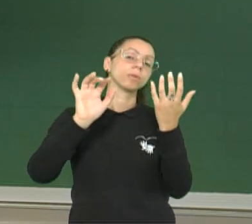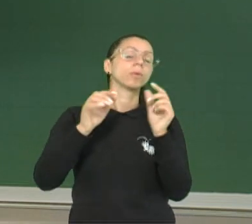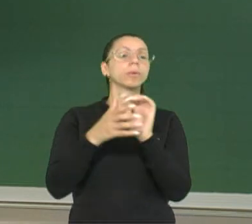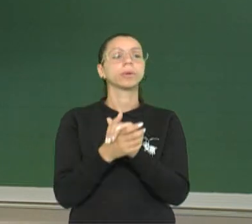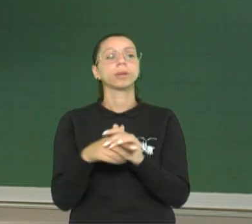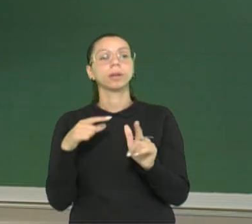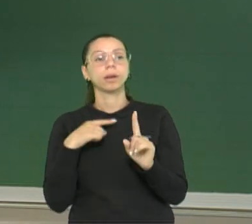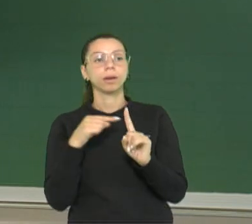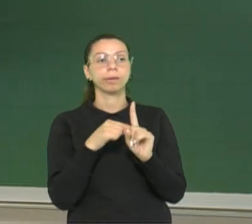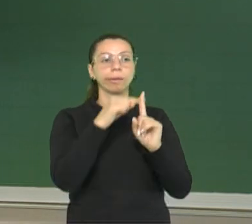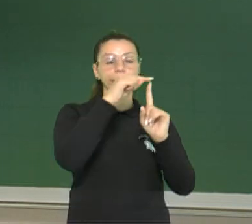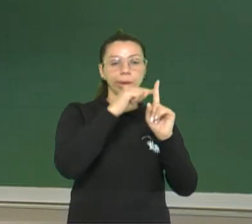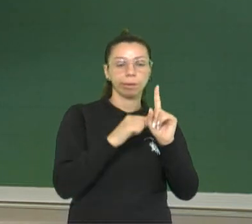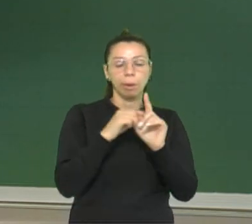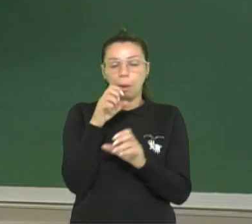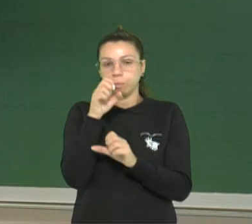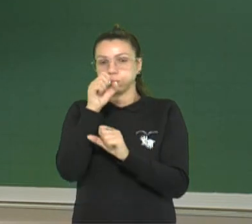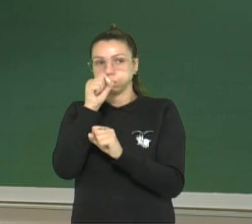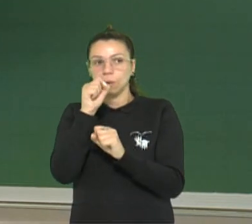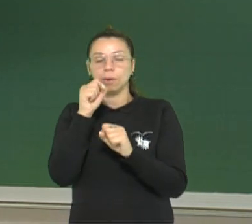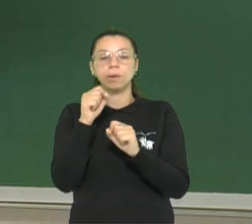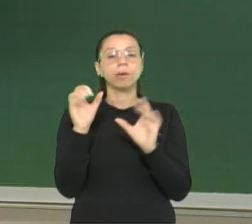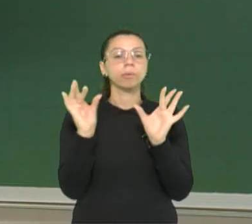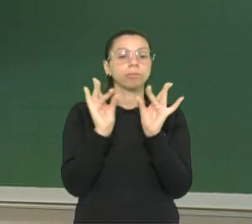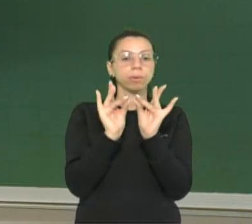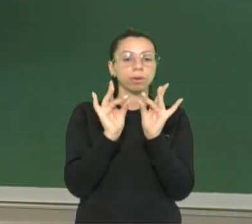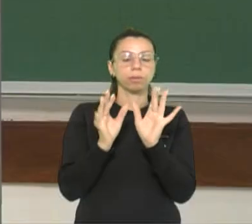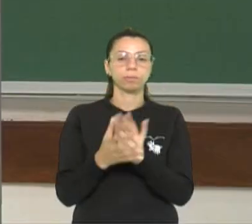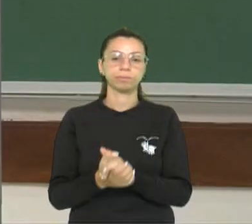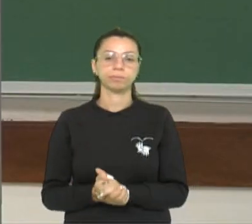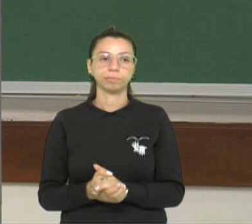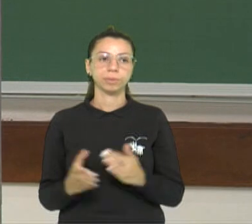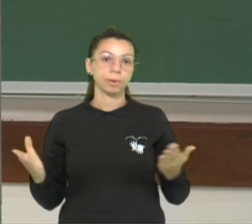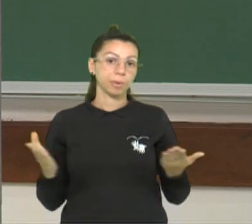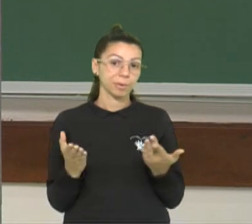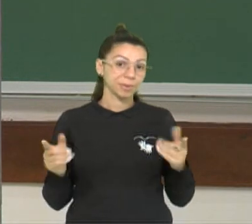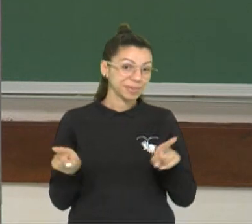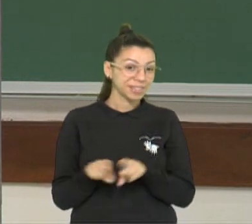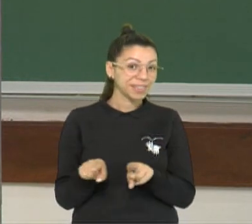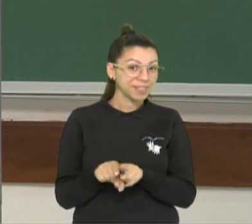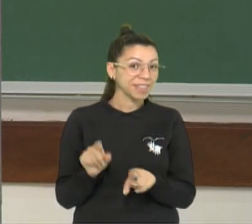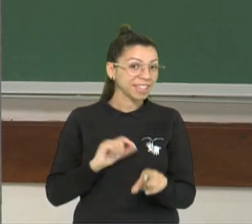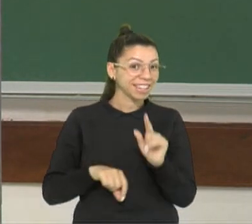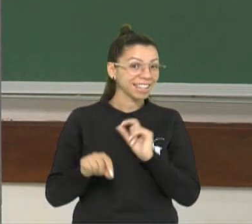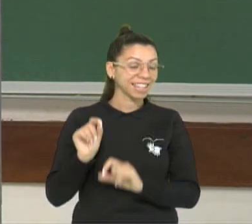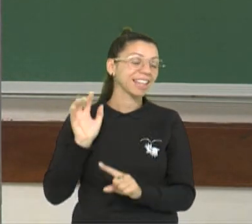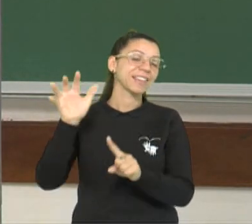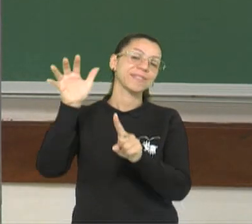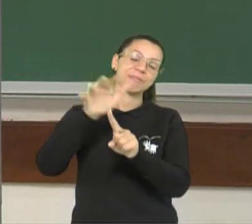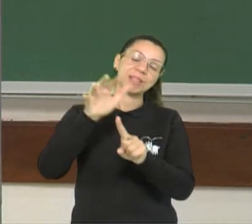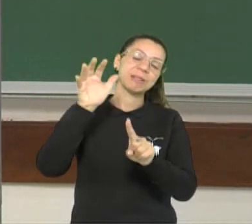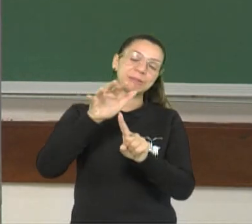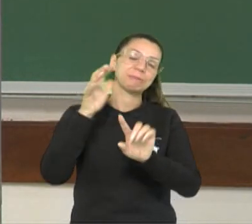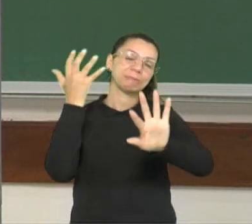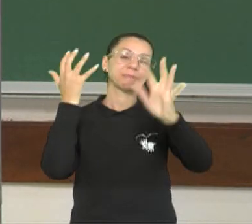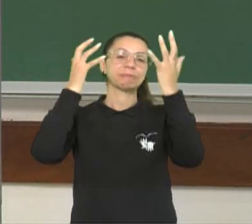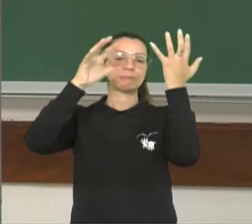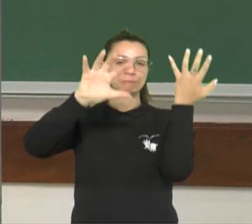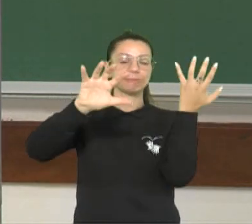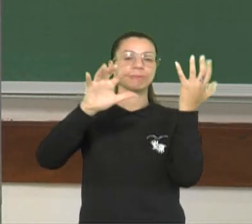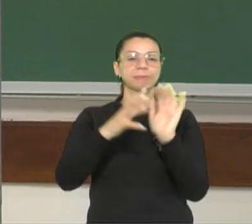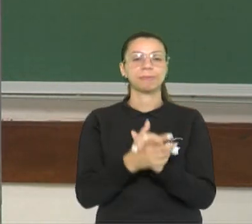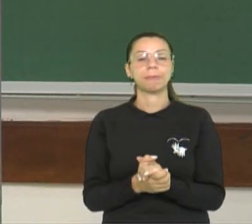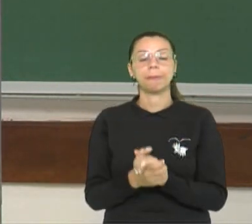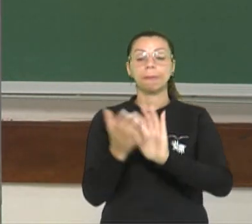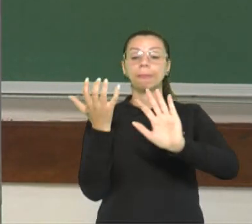pressão, temperatura e umidade. Nós também vamos ter fatores climáticos. E quando falamos de